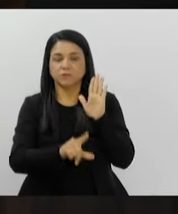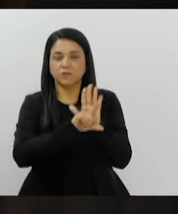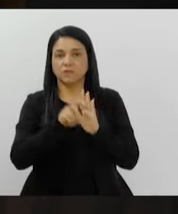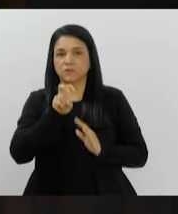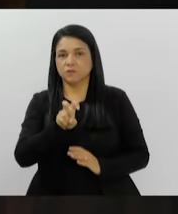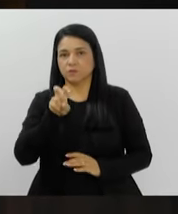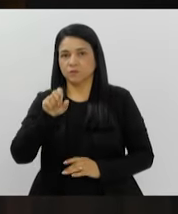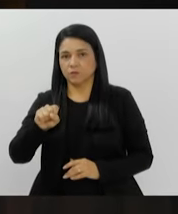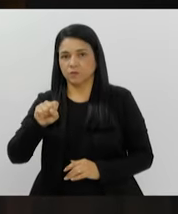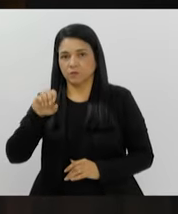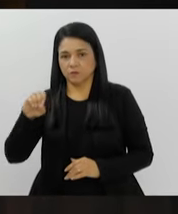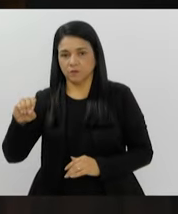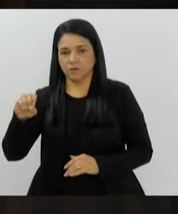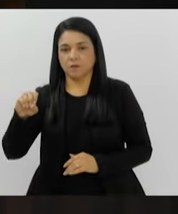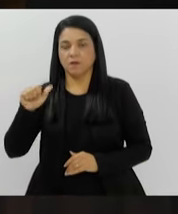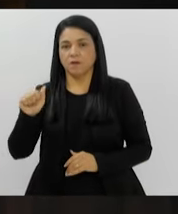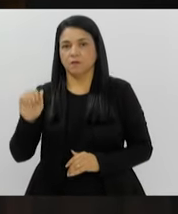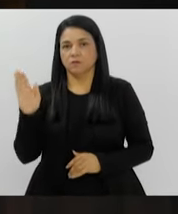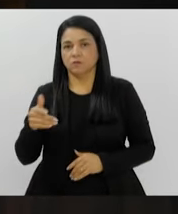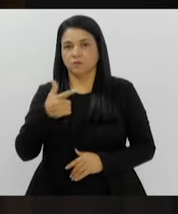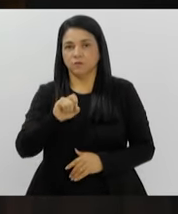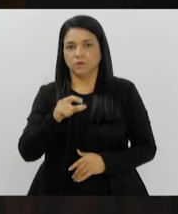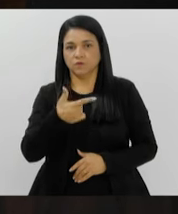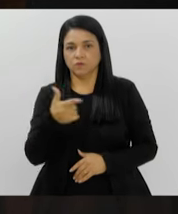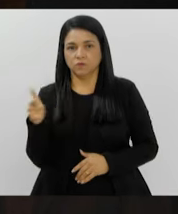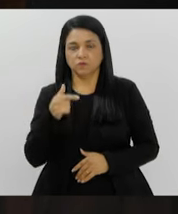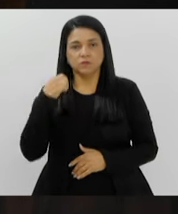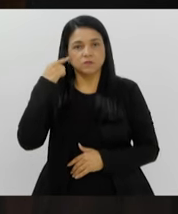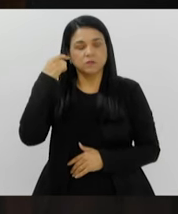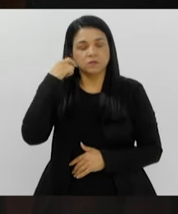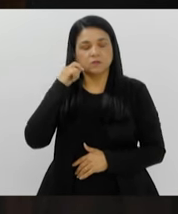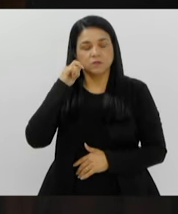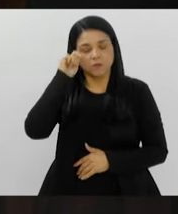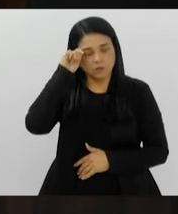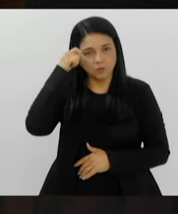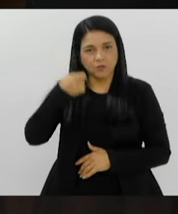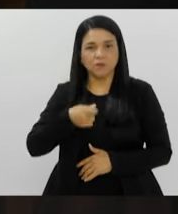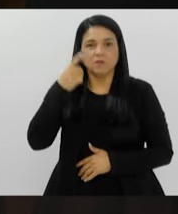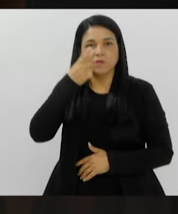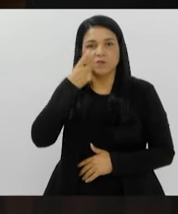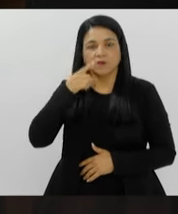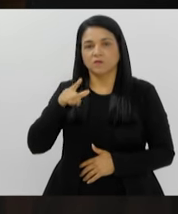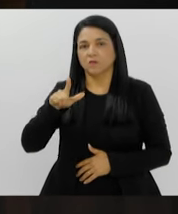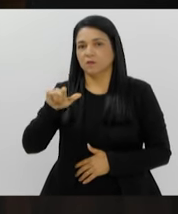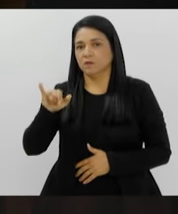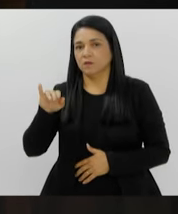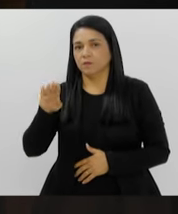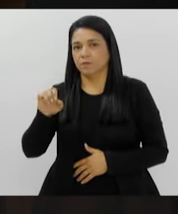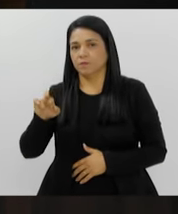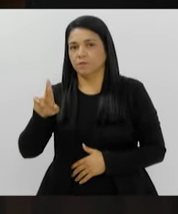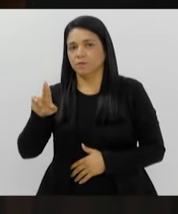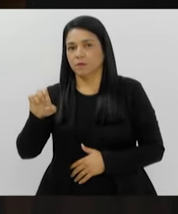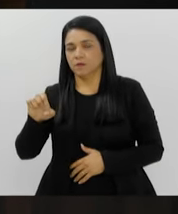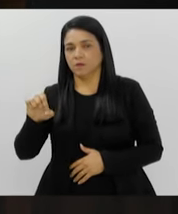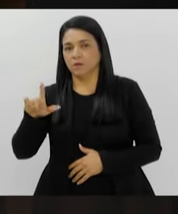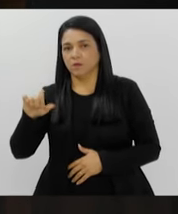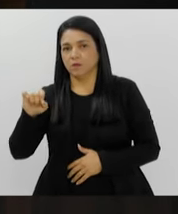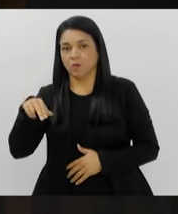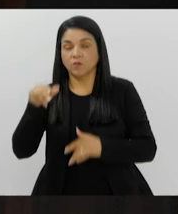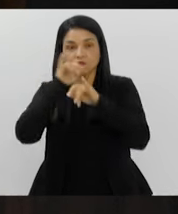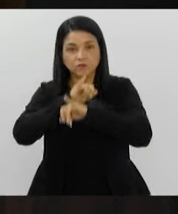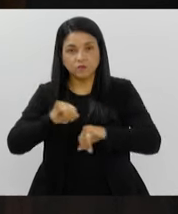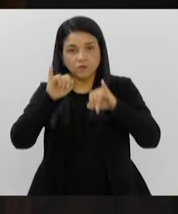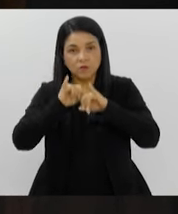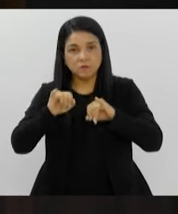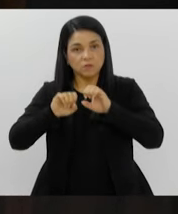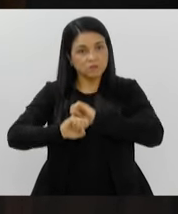número 5.880-A de 2022, de autoria do deputado Daniel Librelon, que dispõe sobre a divulgação e esclarecimento